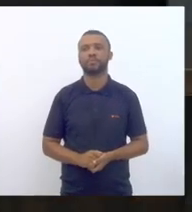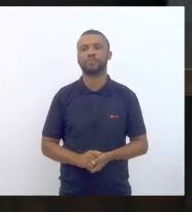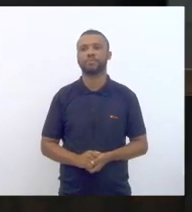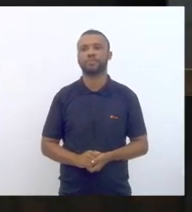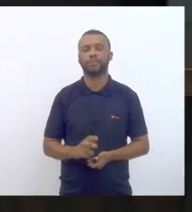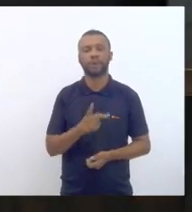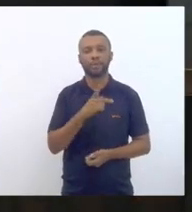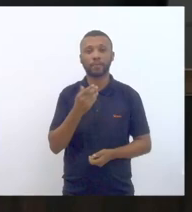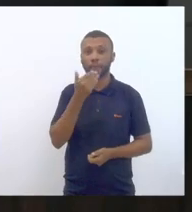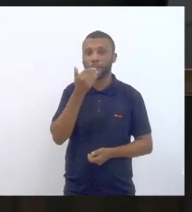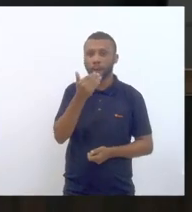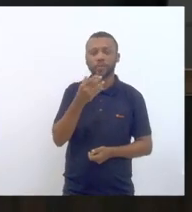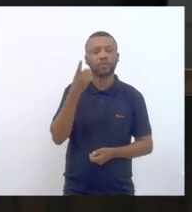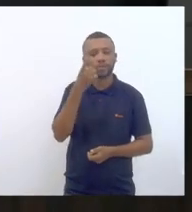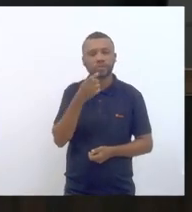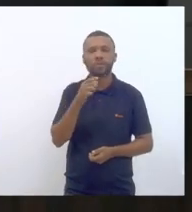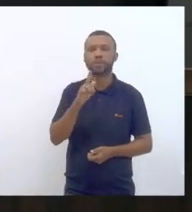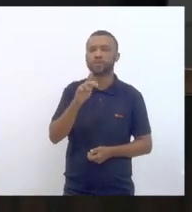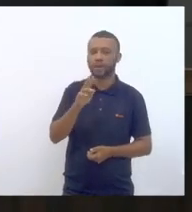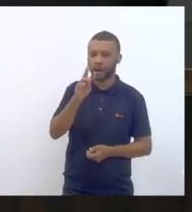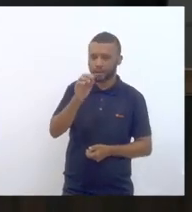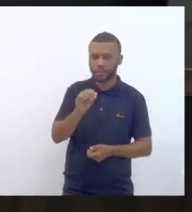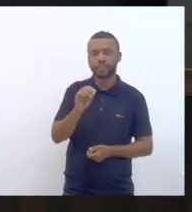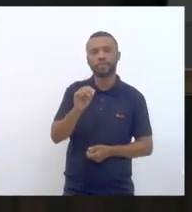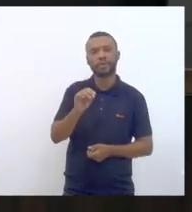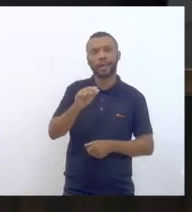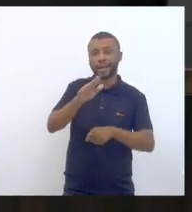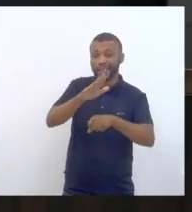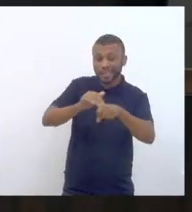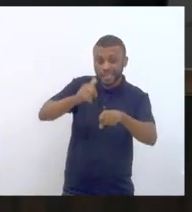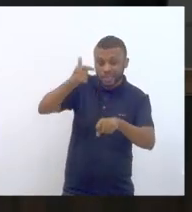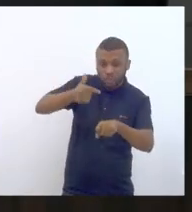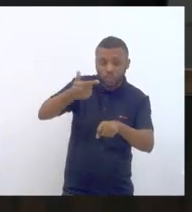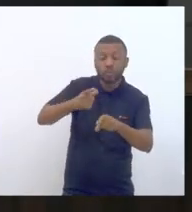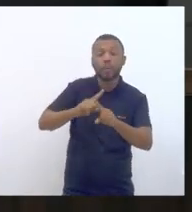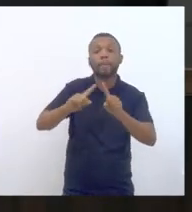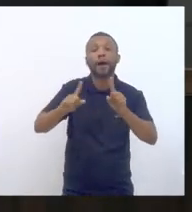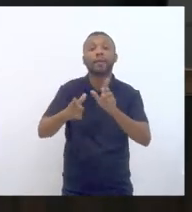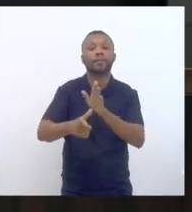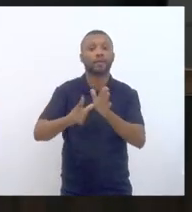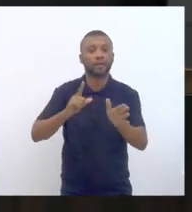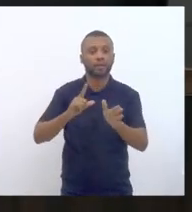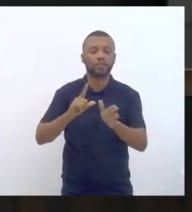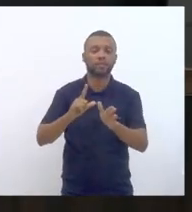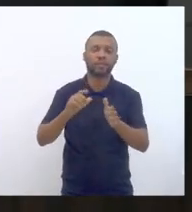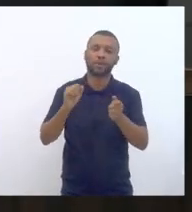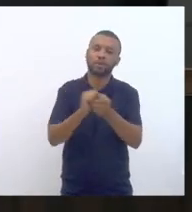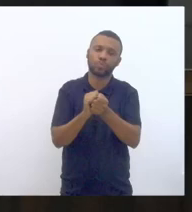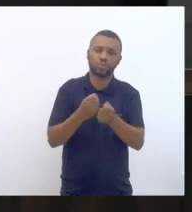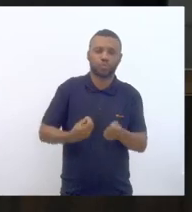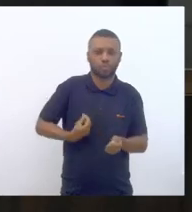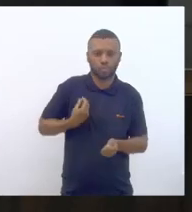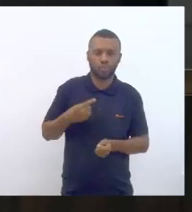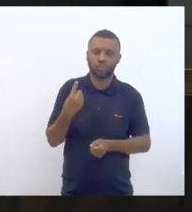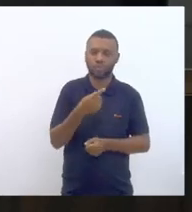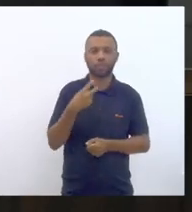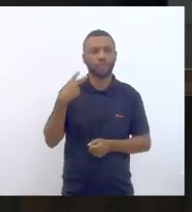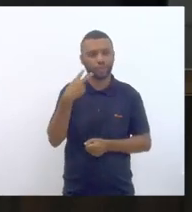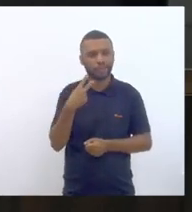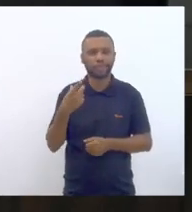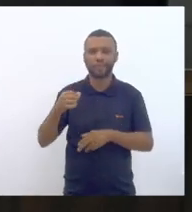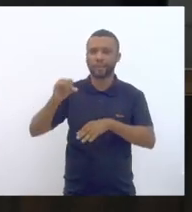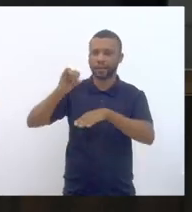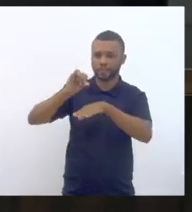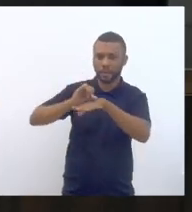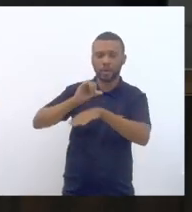Presidência solicita que o deputado Gustavo Tutuca faça a segunda chamada. Antes, porém, está conosco o vereador da